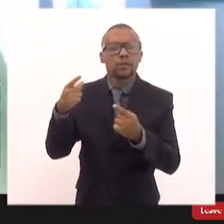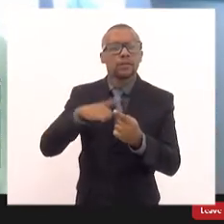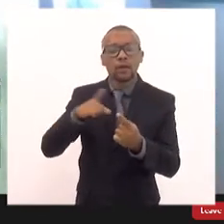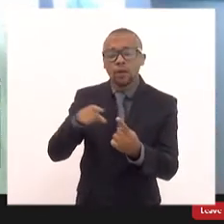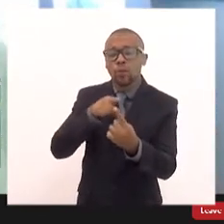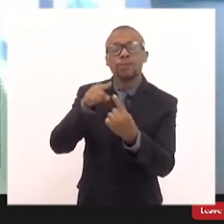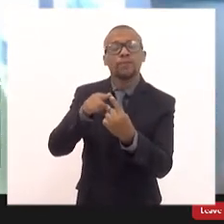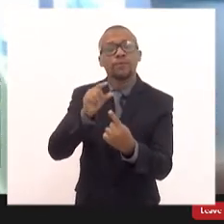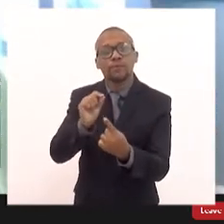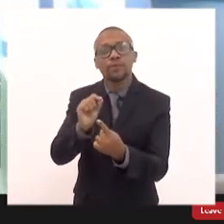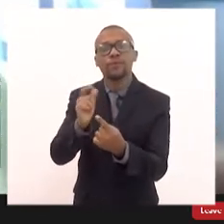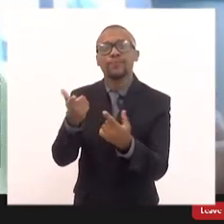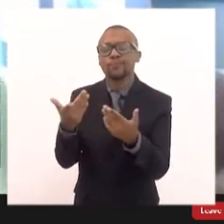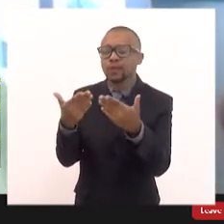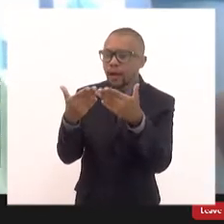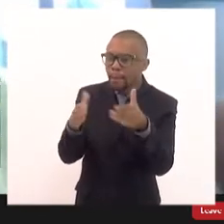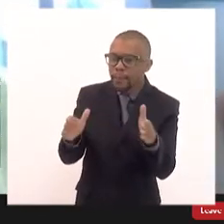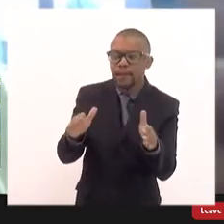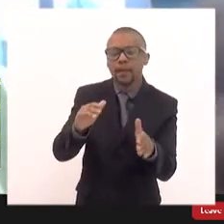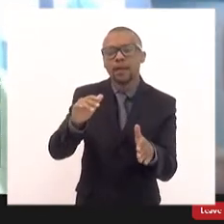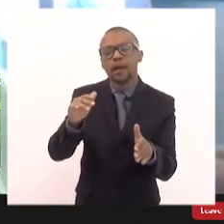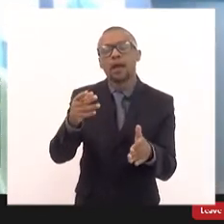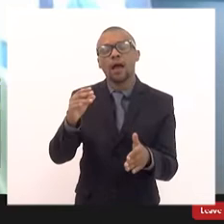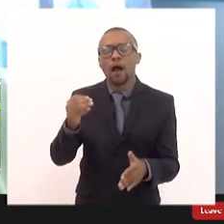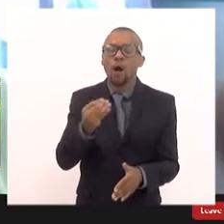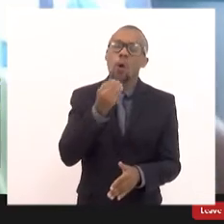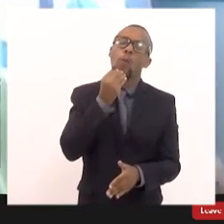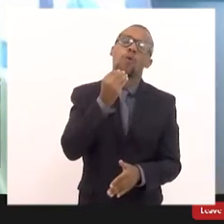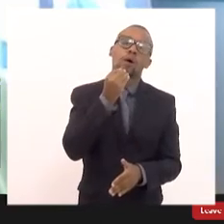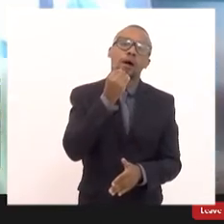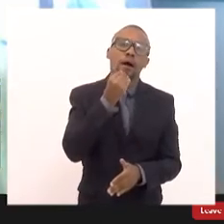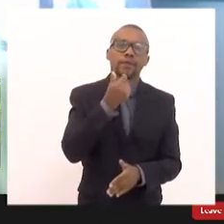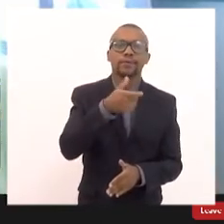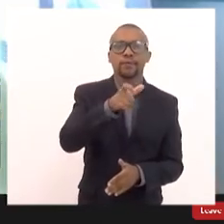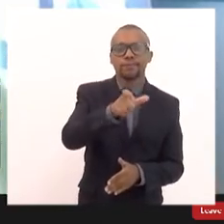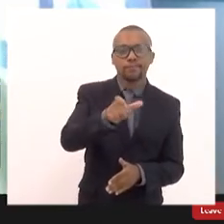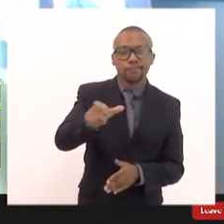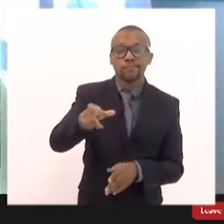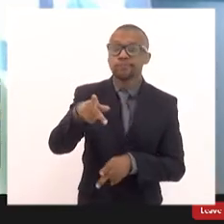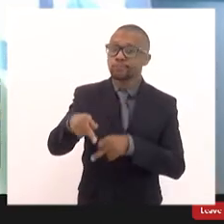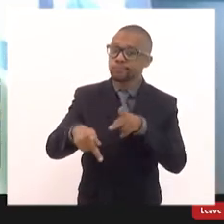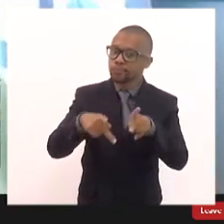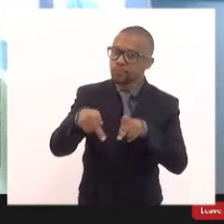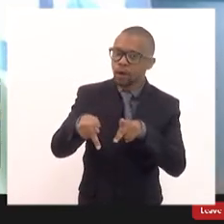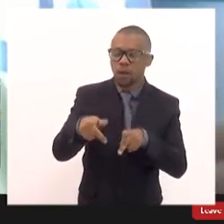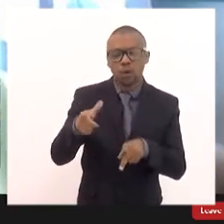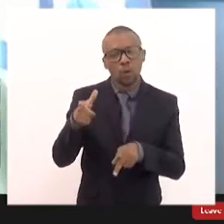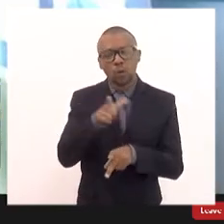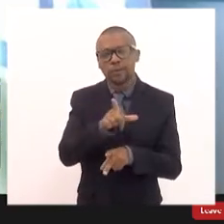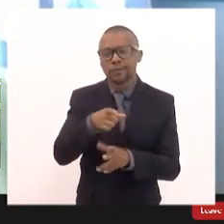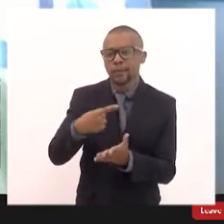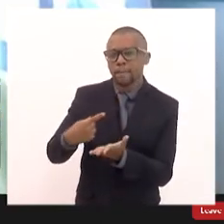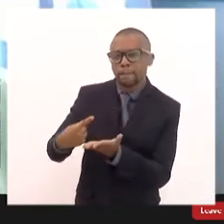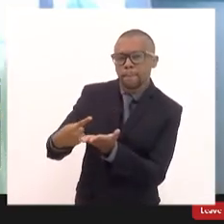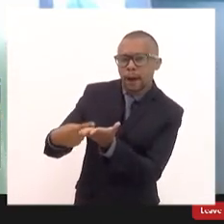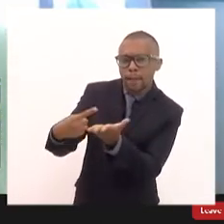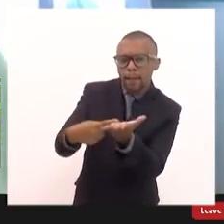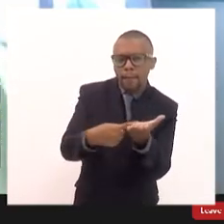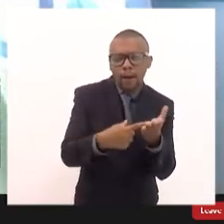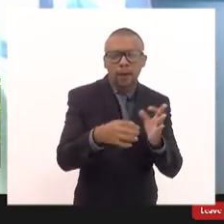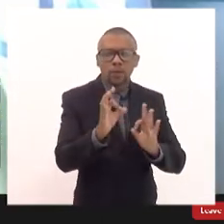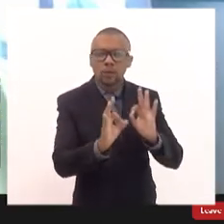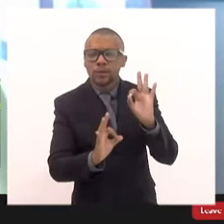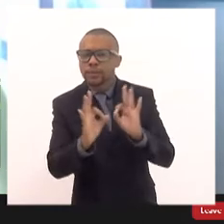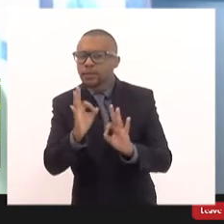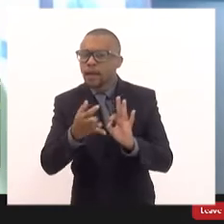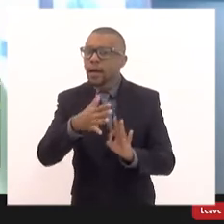abrir portas e janelas para o nosso povo se organizar na área da